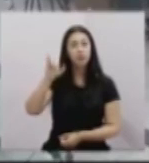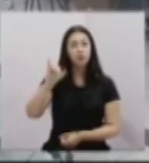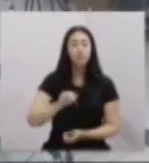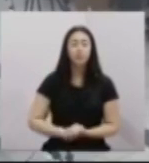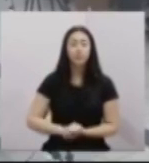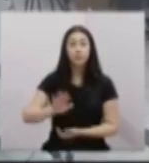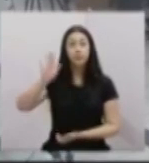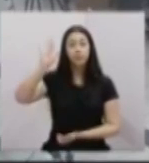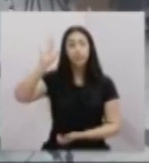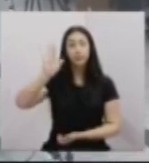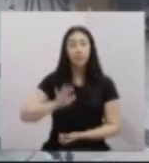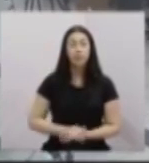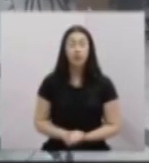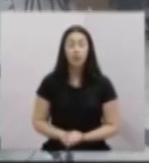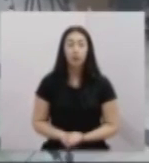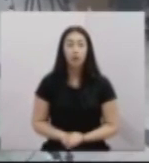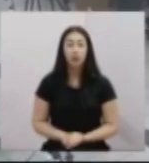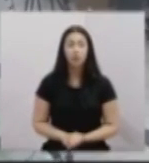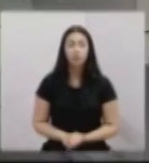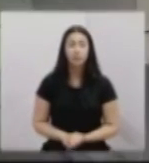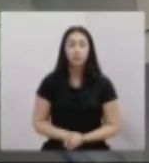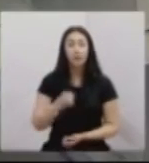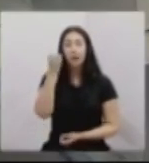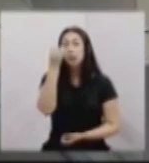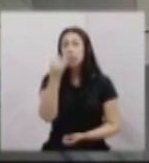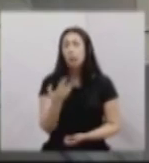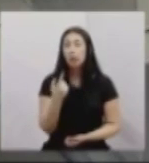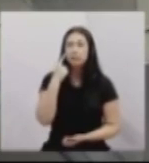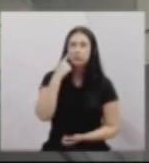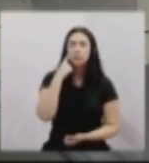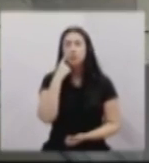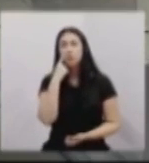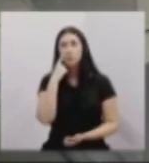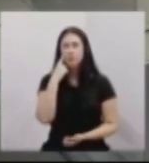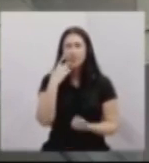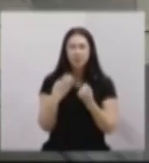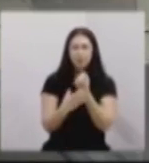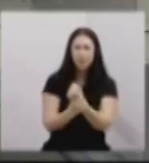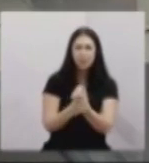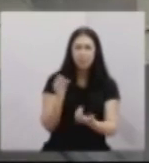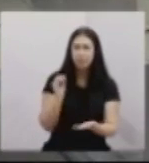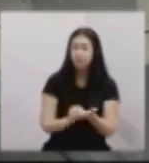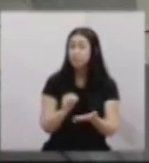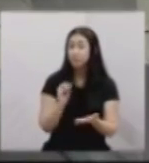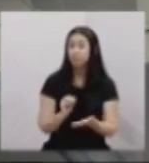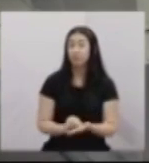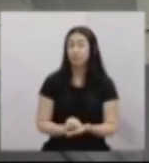Senhor presidente, quantas incertezas, quanta insegurança com relação a essa